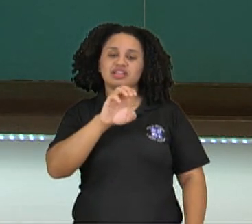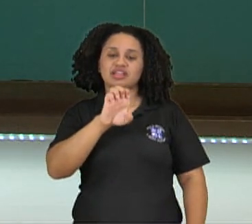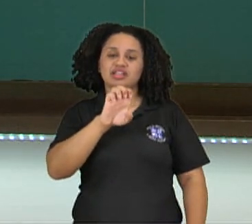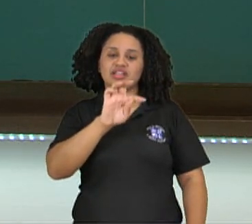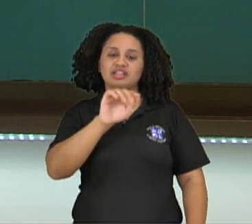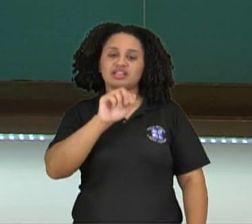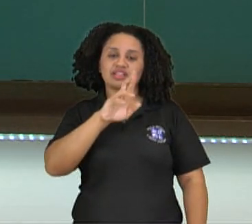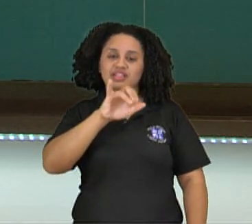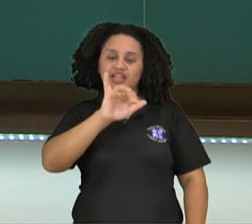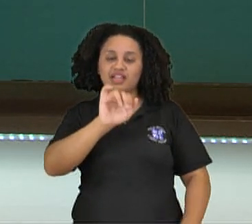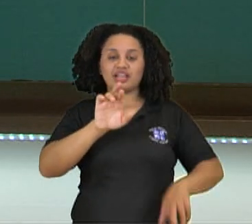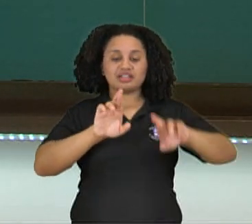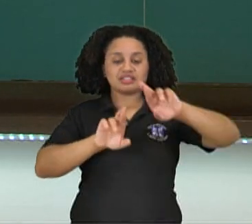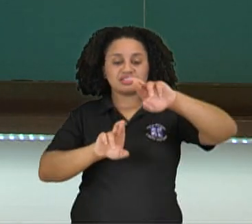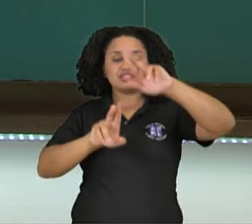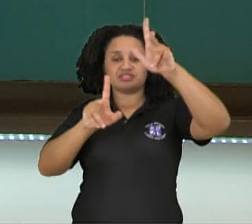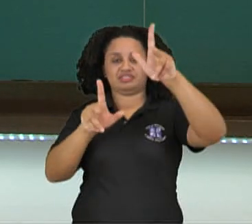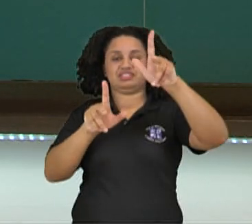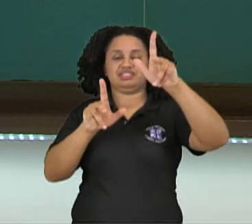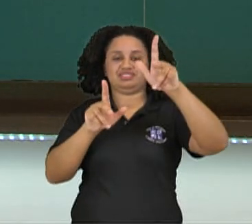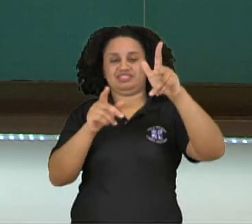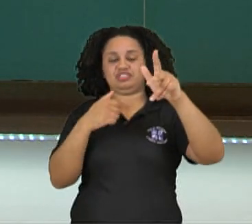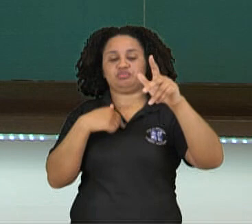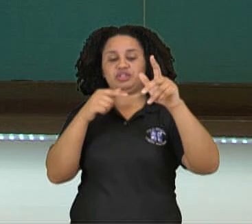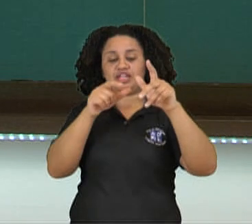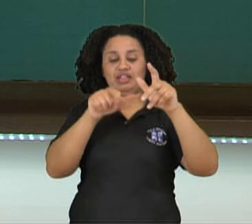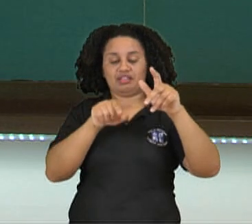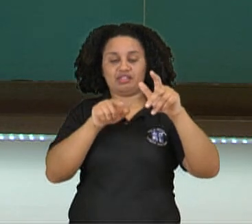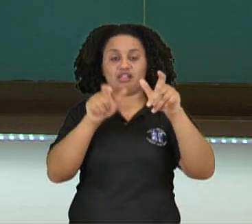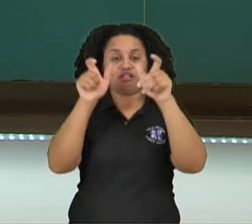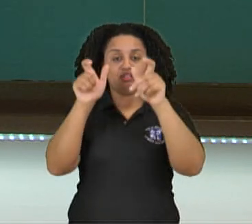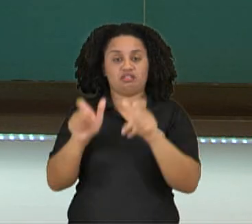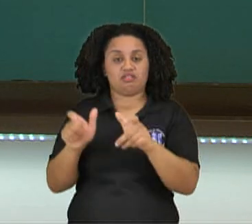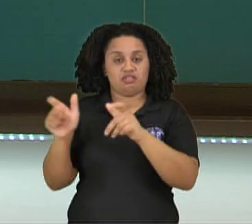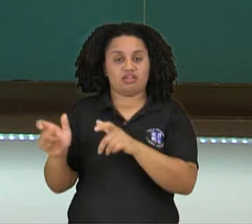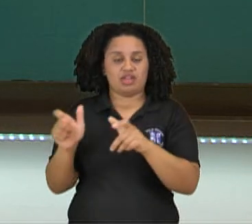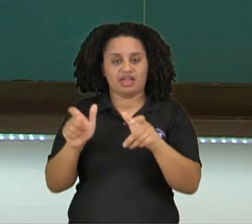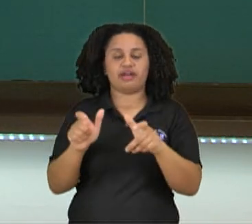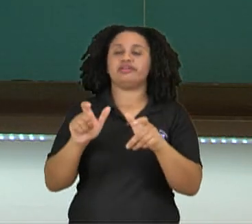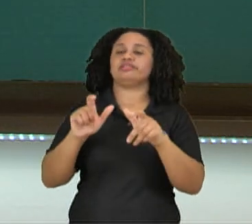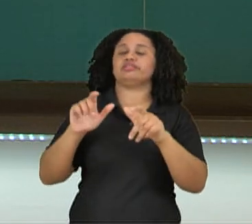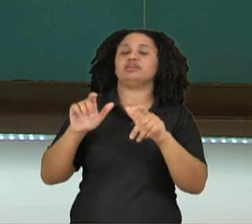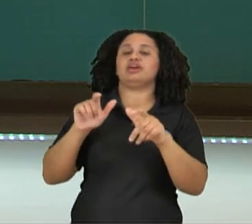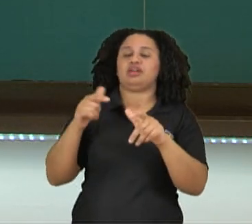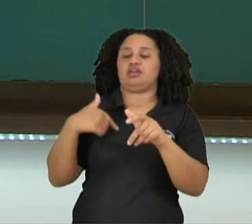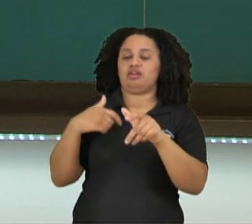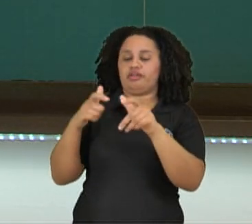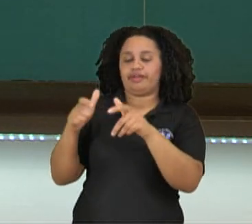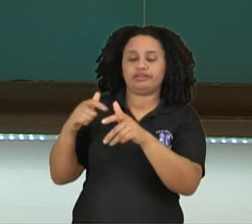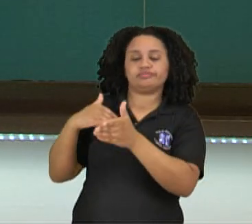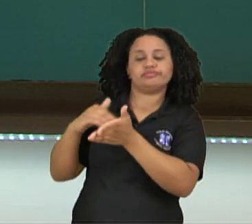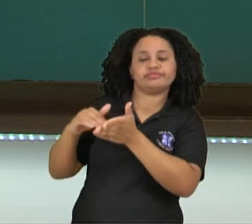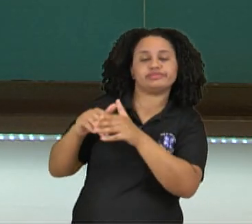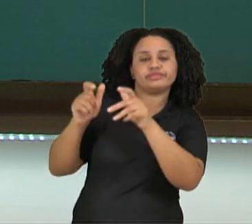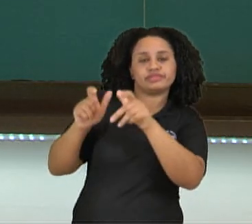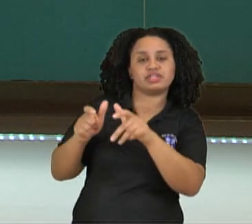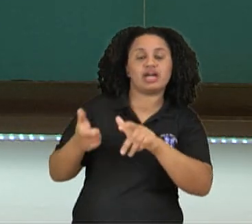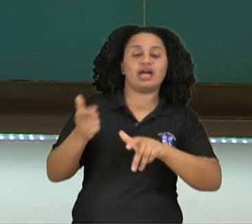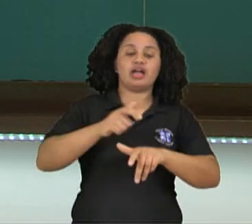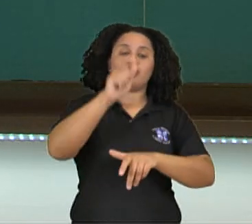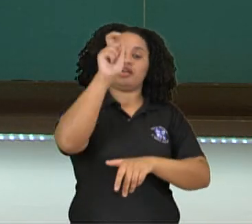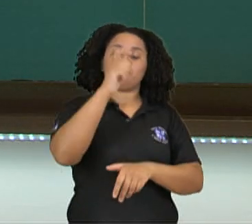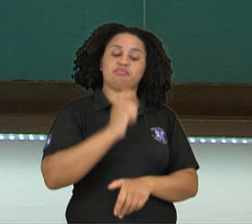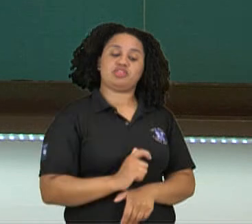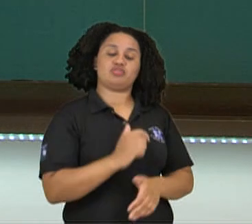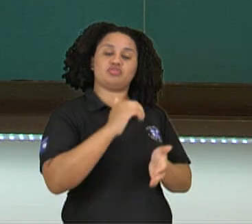hora de eu ler, eu estou falando da secretaria. Então, secretaria do colégio é uma situação e